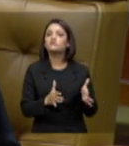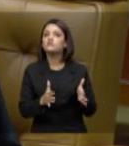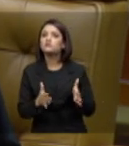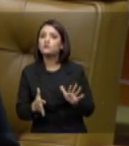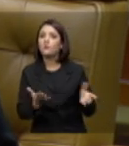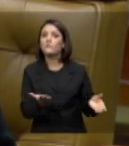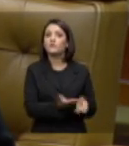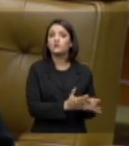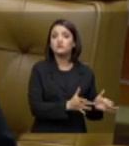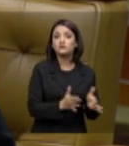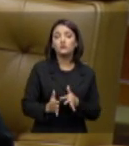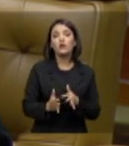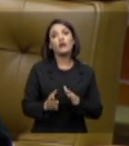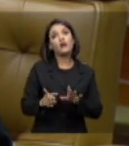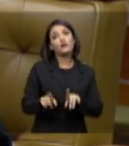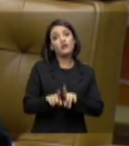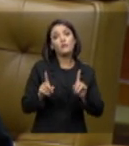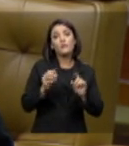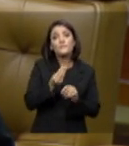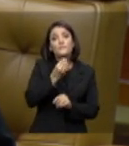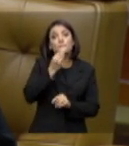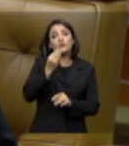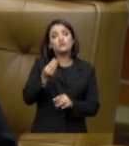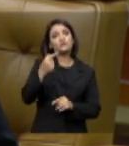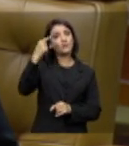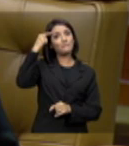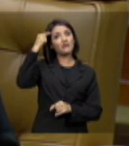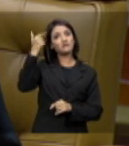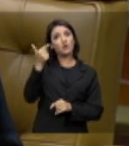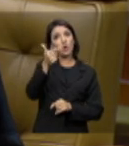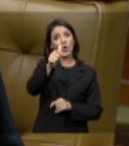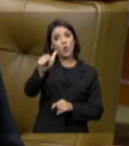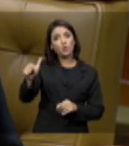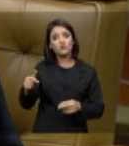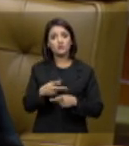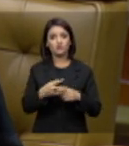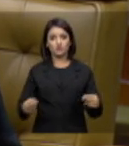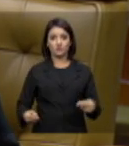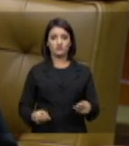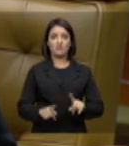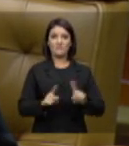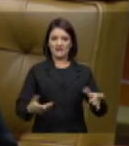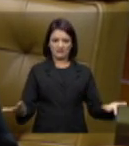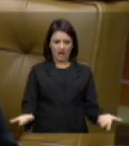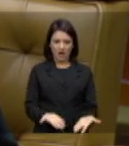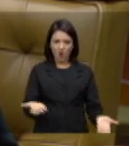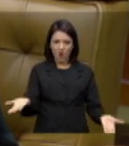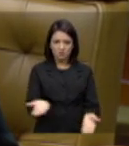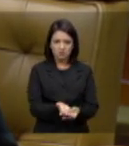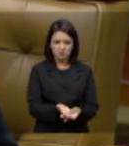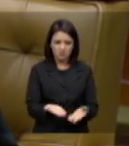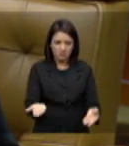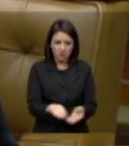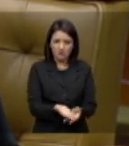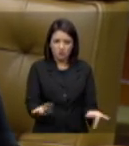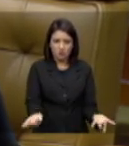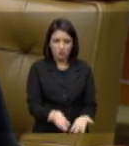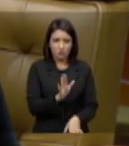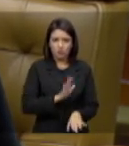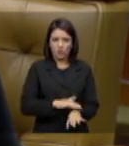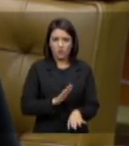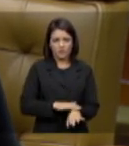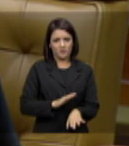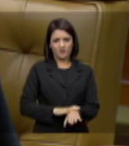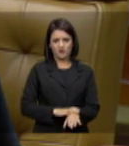ação poderíamos quem sabe cogitar de outras medidas mas aí nesse ponto eu peço vênia ao eminente